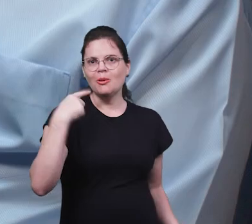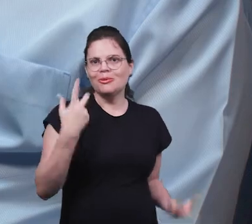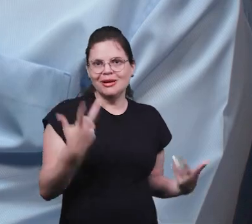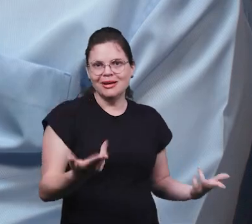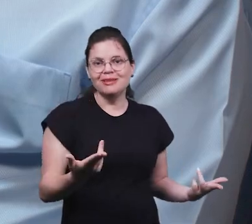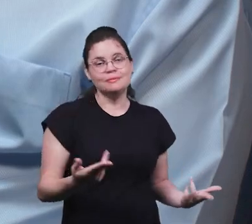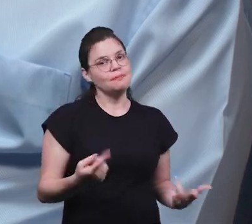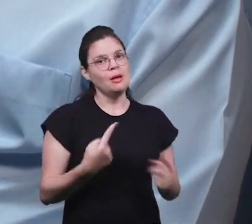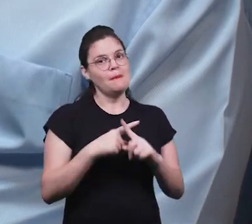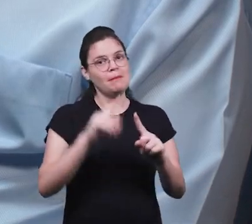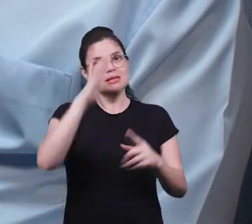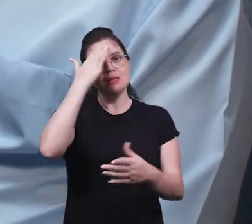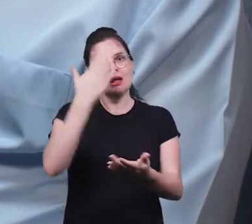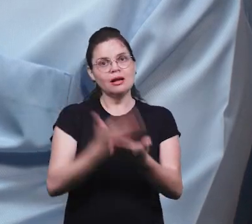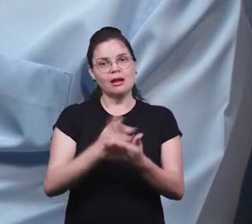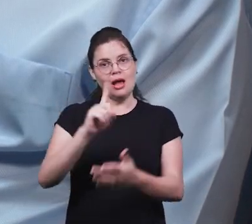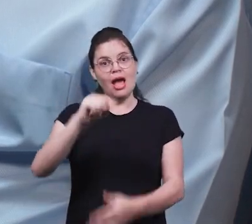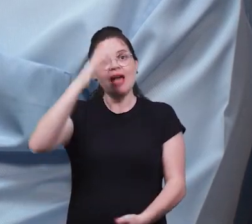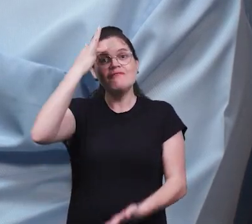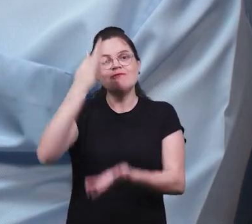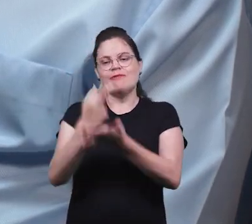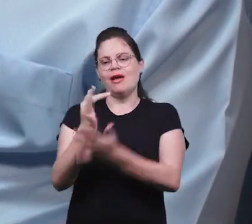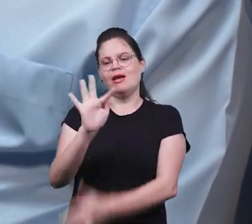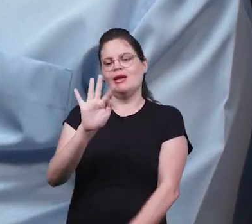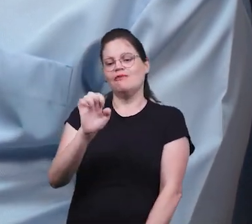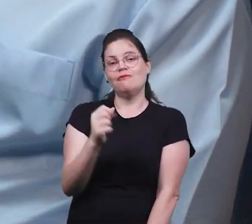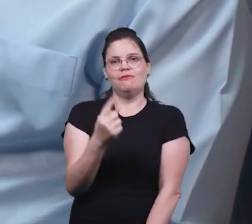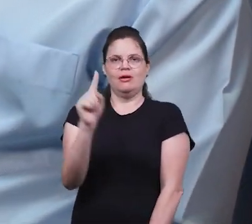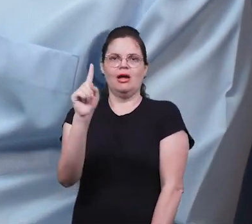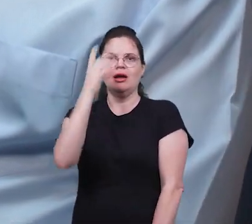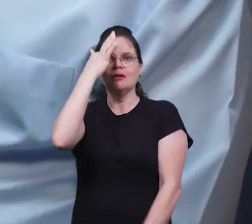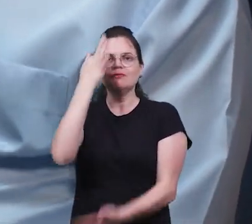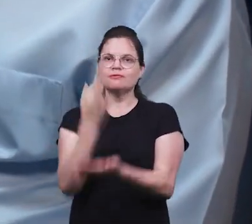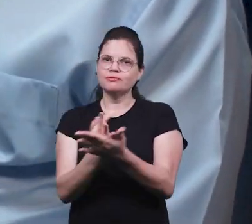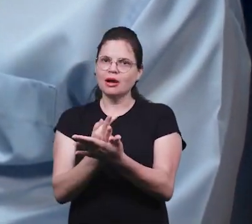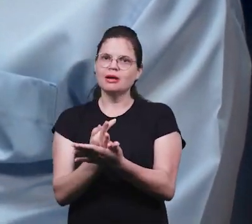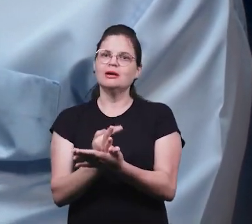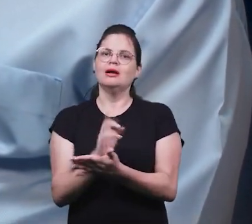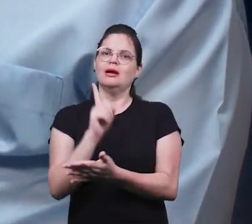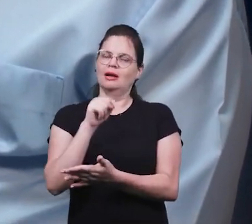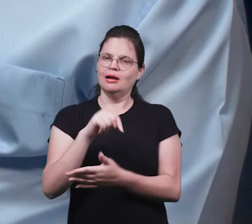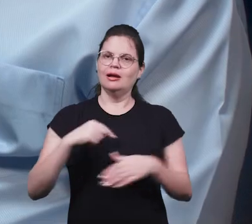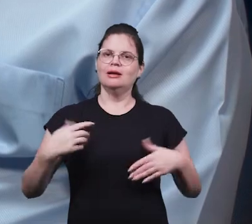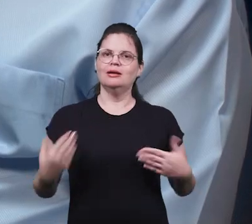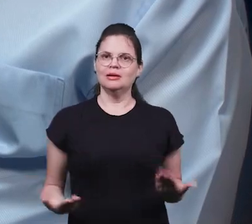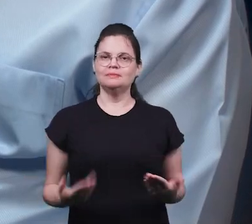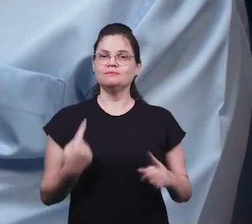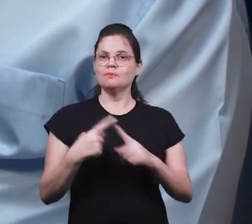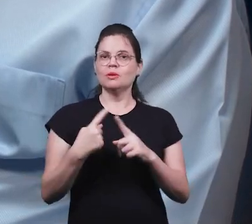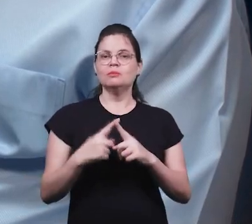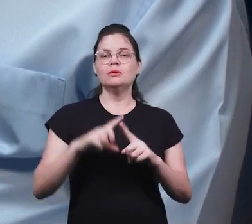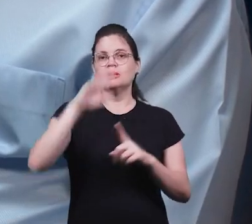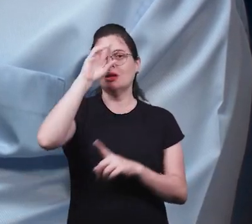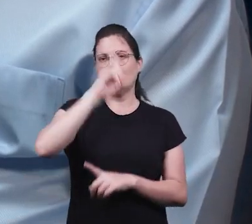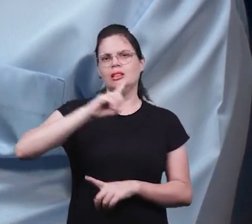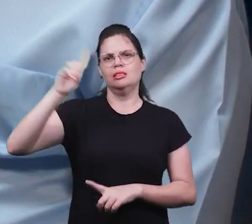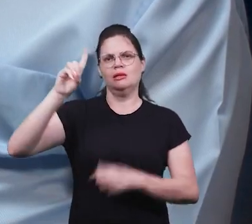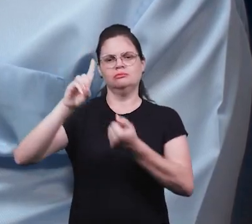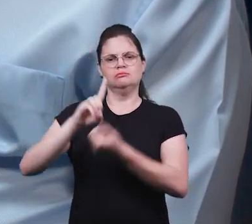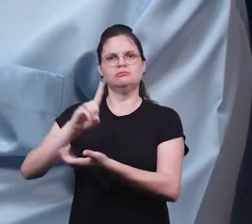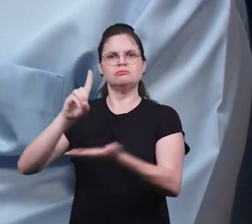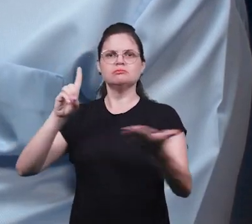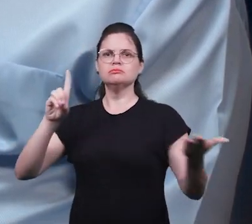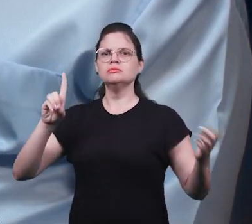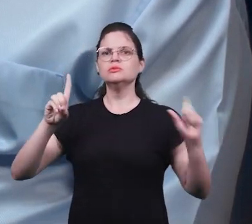você colocar, isso é a fé. A fé é esse firme fundamento. Glória a Deus. Deus colocou um alicerce, eu